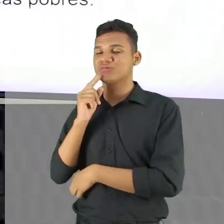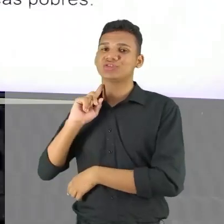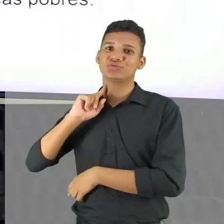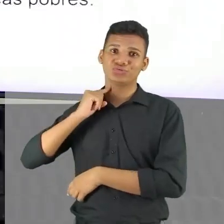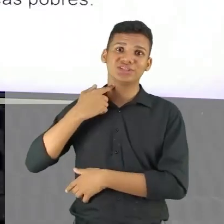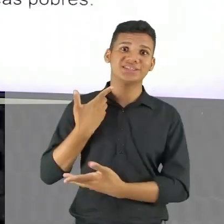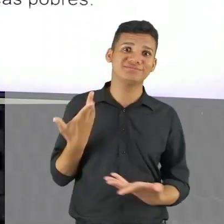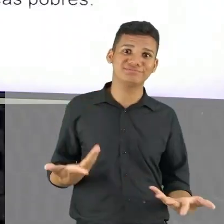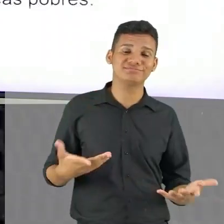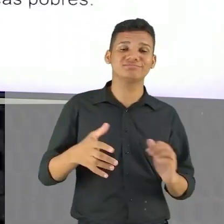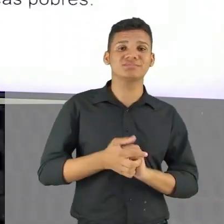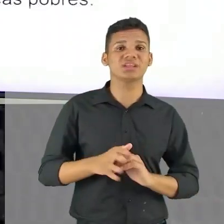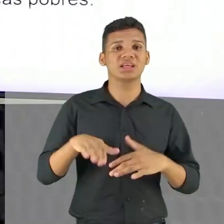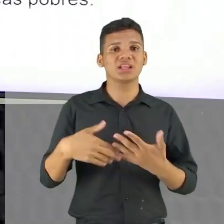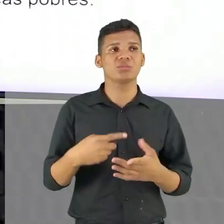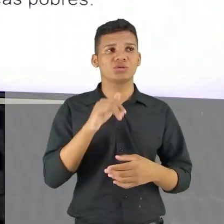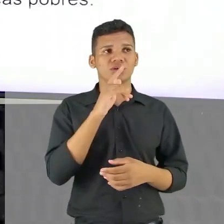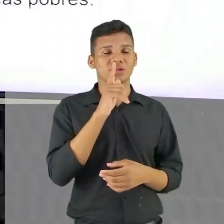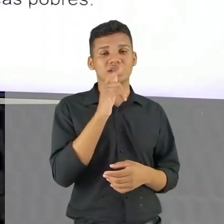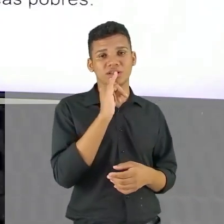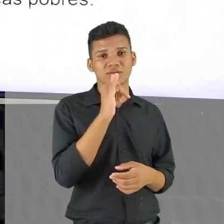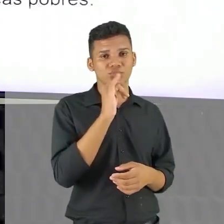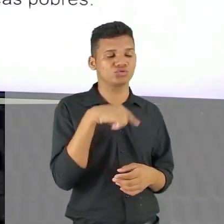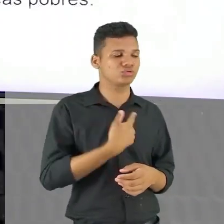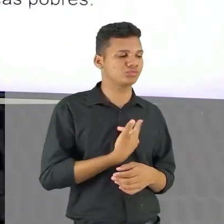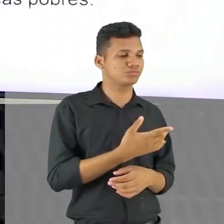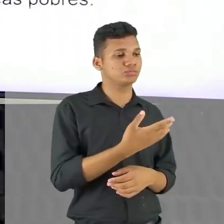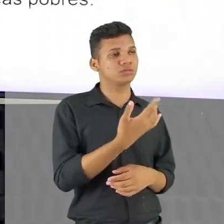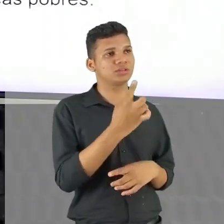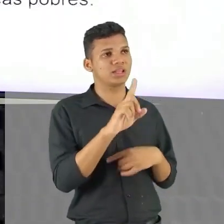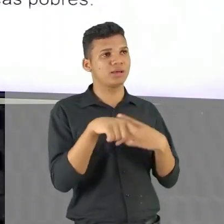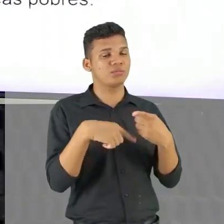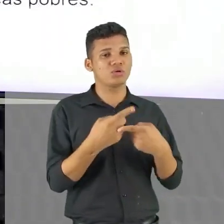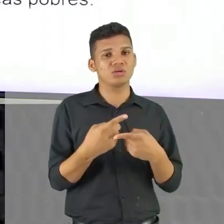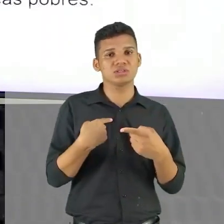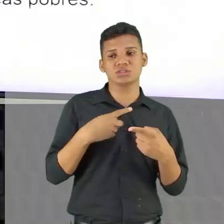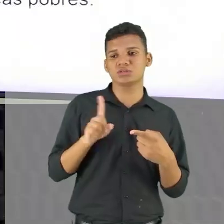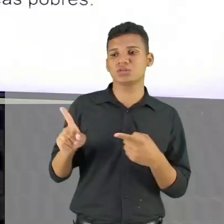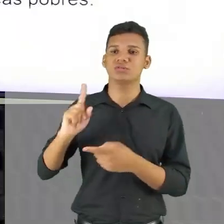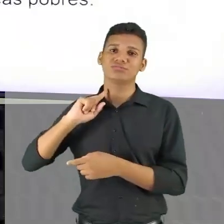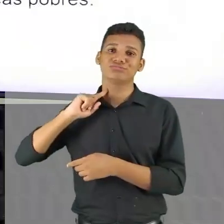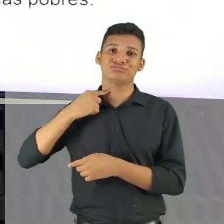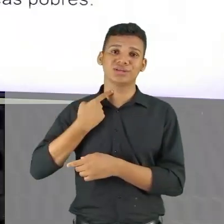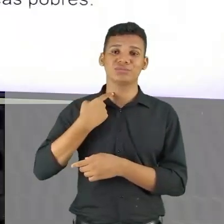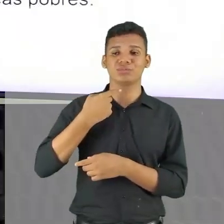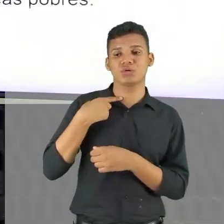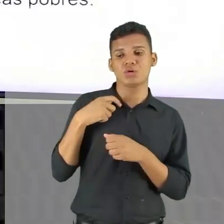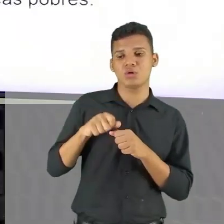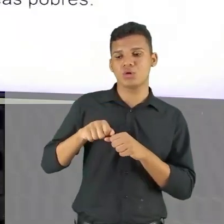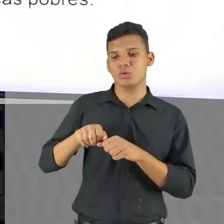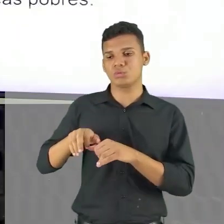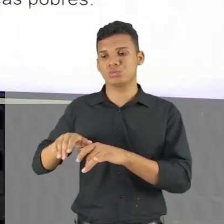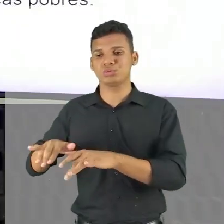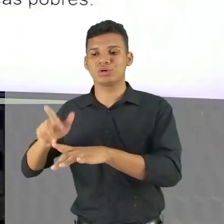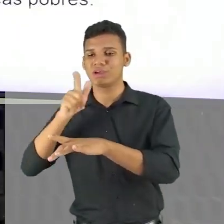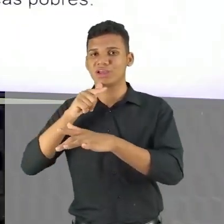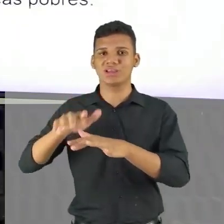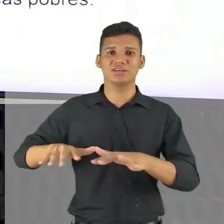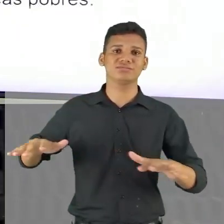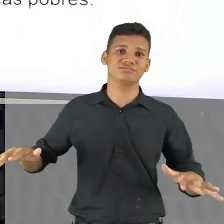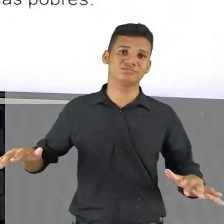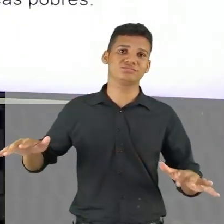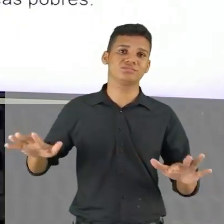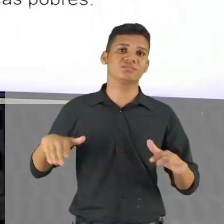cidades, contamina essa água com seu uso e depois devolve contaminada por rio. Todas as grandes cidades cortadas